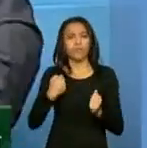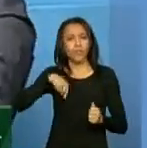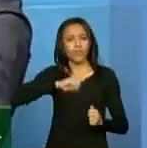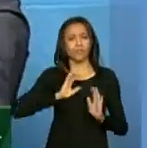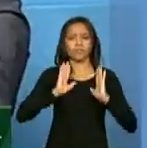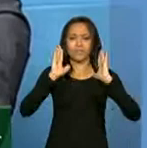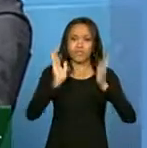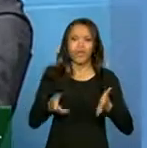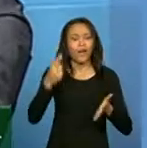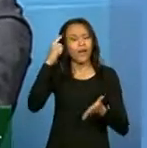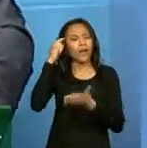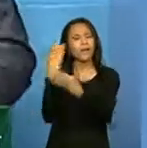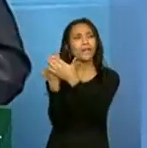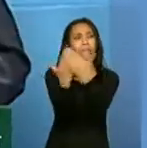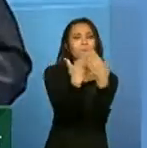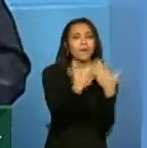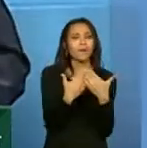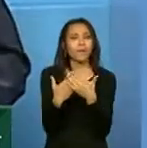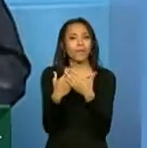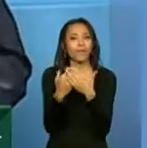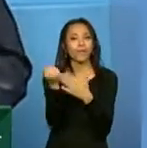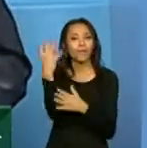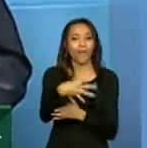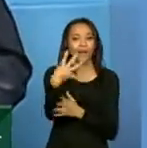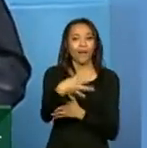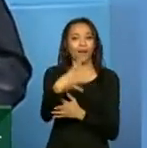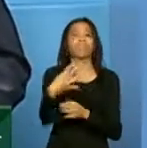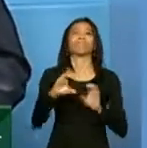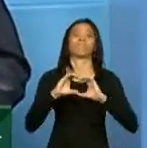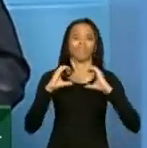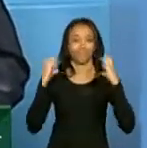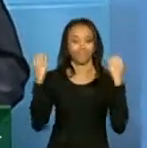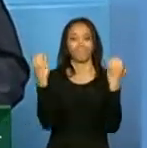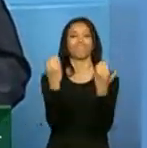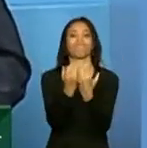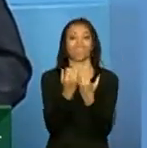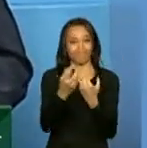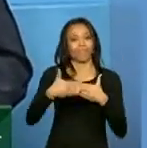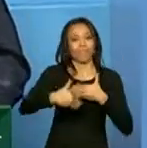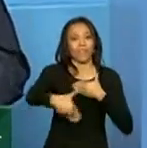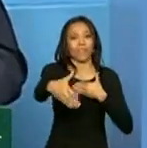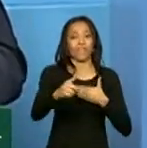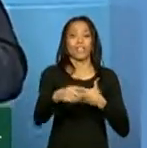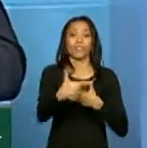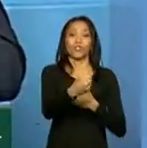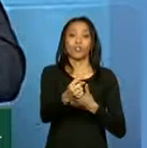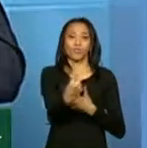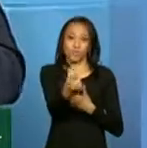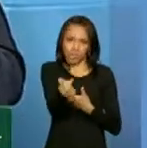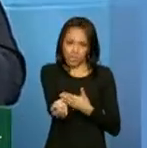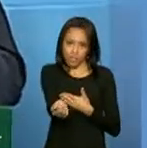estamos pensando e planejando para a quarta conferência, que irá acontecer em 2017.